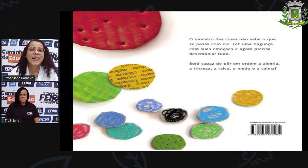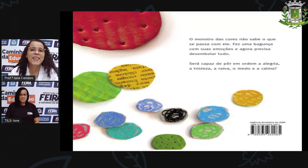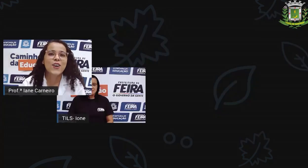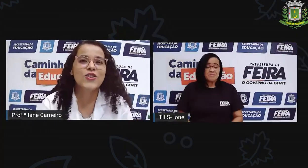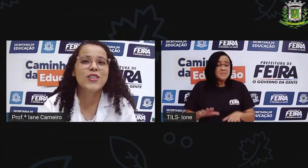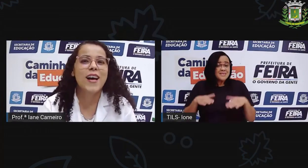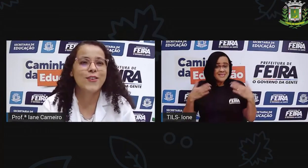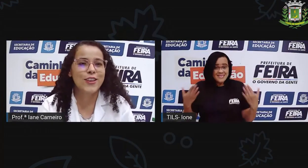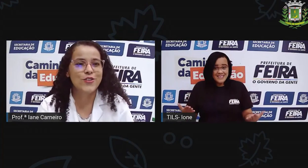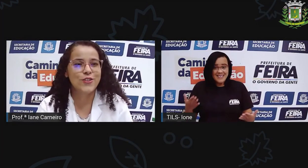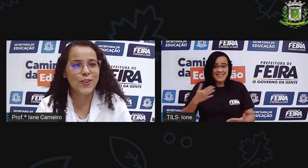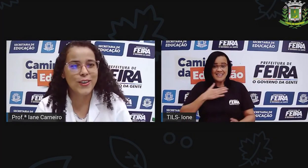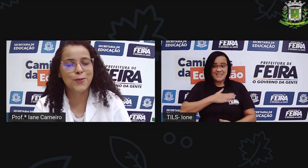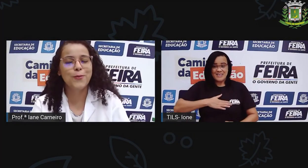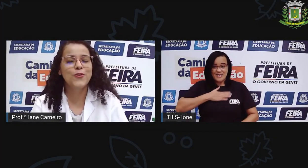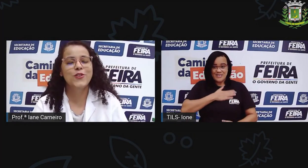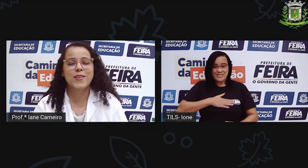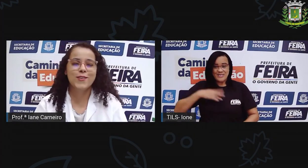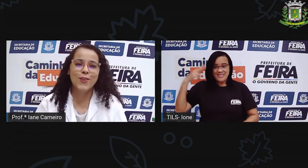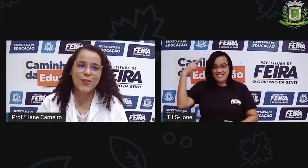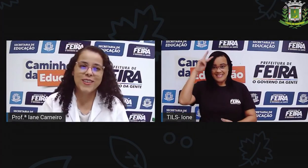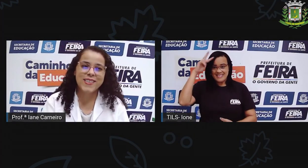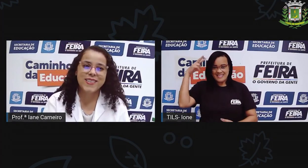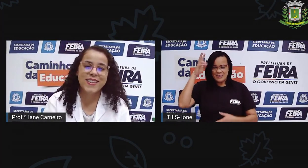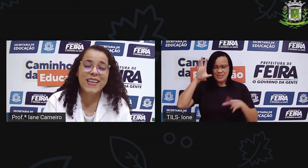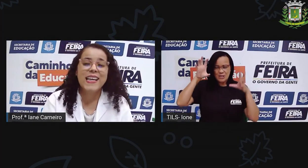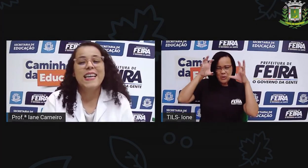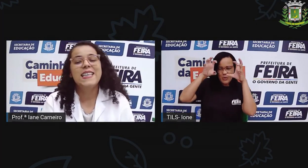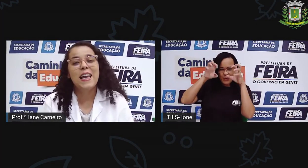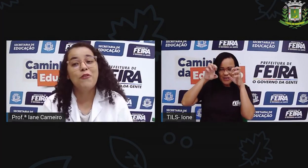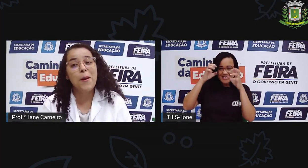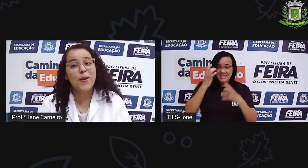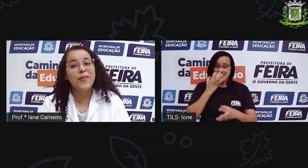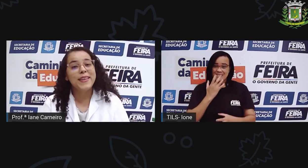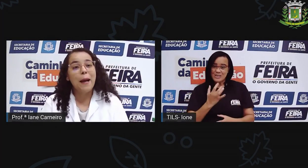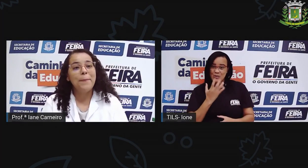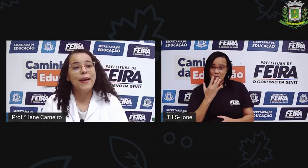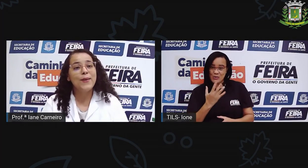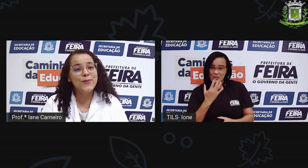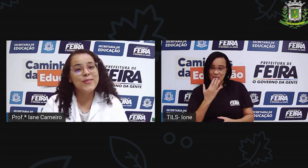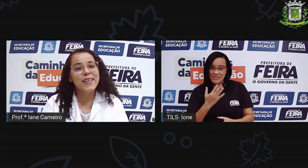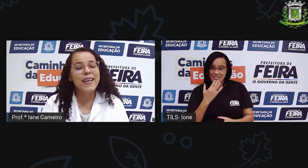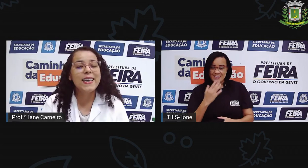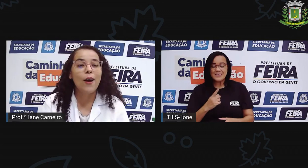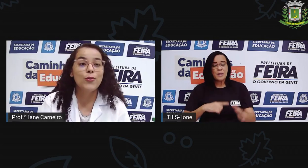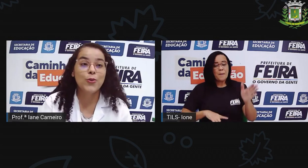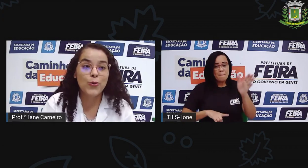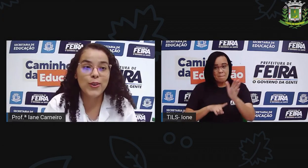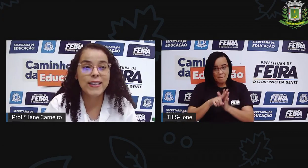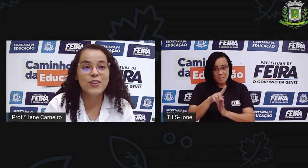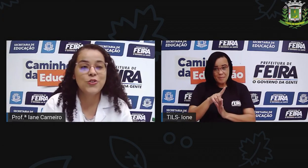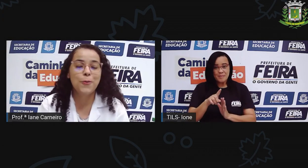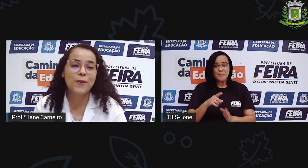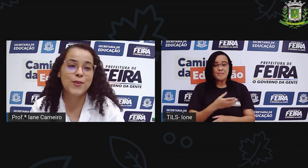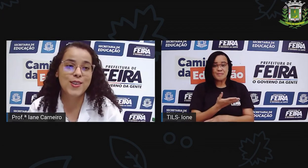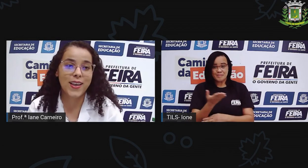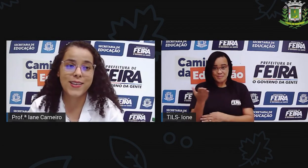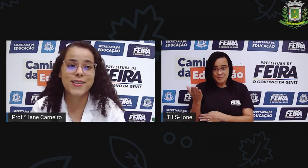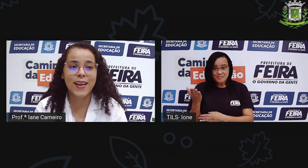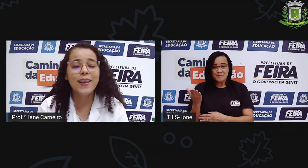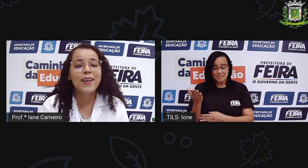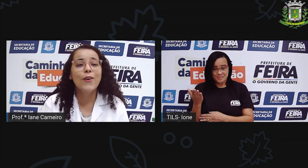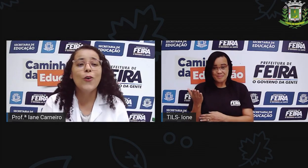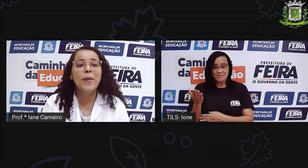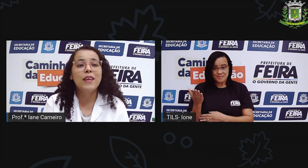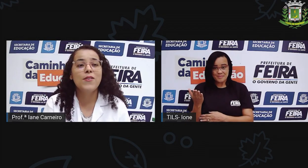E aí, gostaram da história do Monstro das Cores? E aí eu vou aproveitar a pergunta, né, que a autora deixou para vocês,